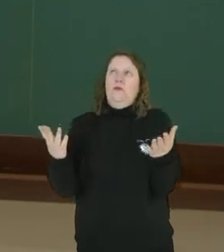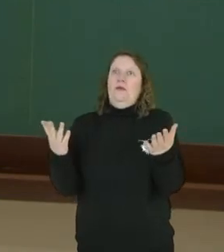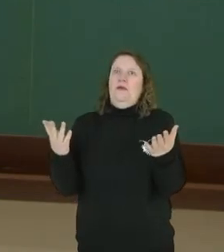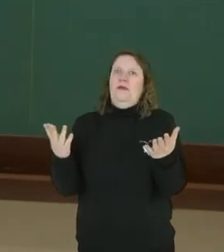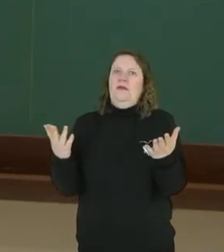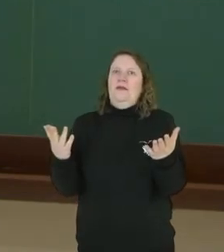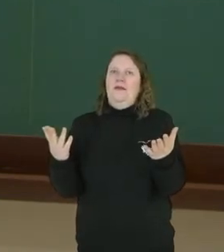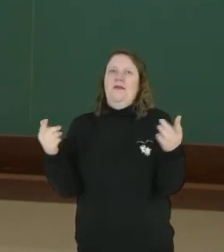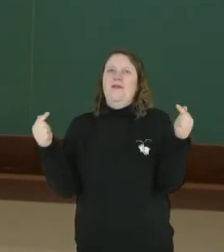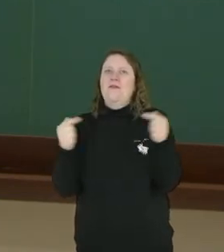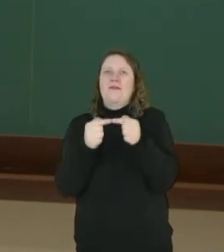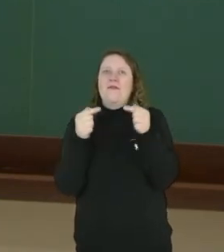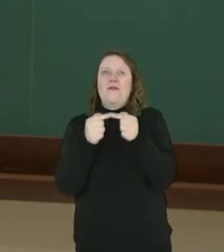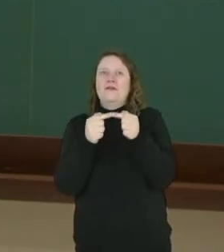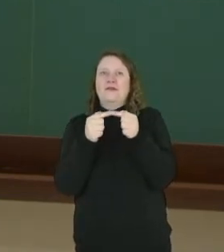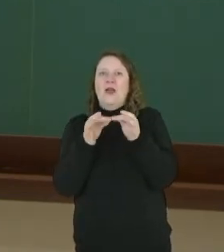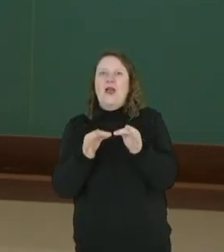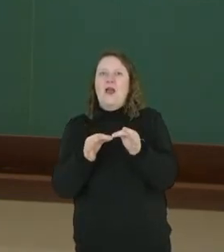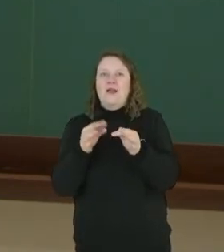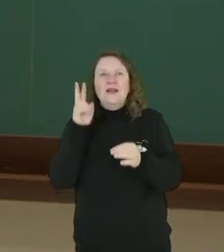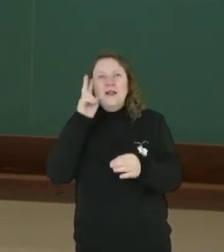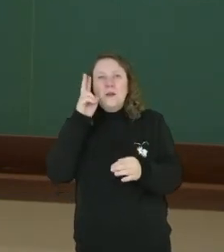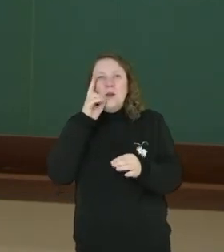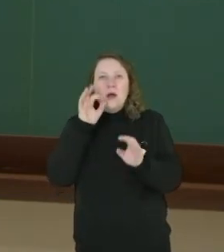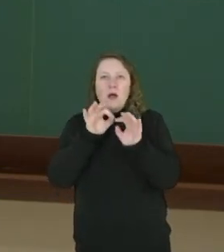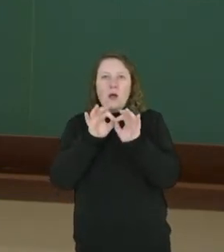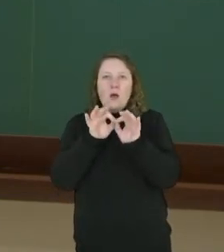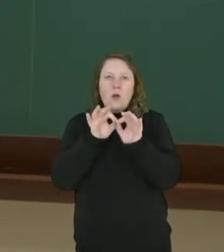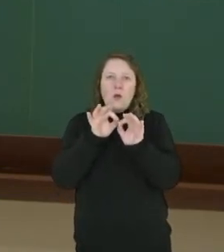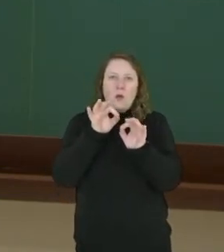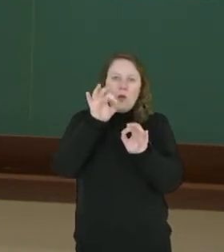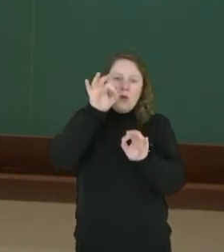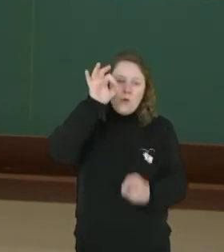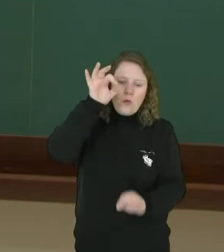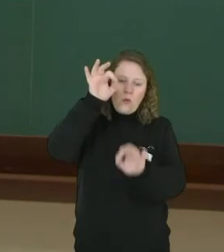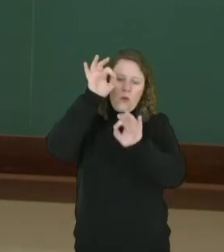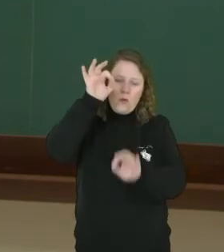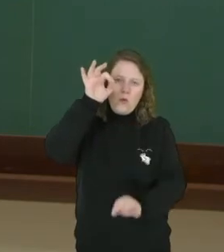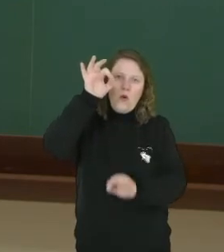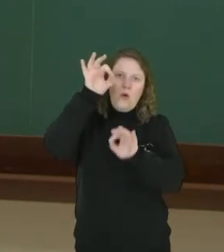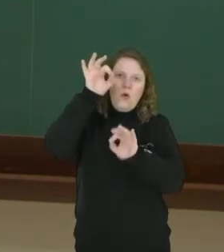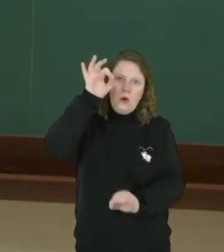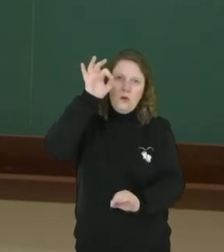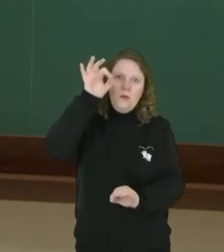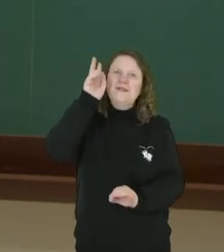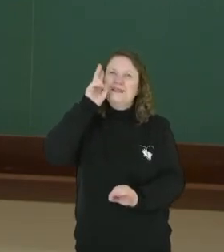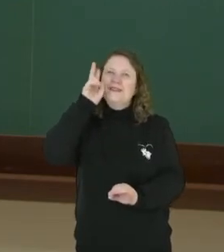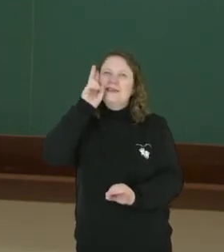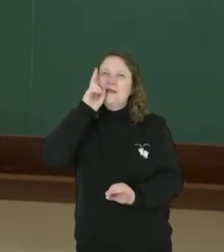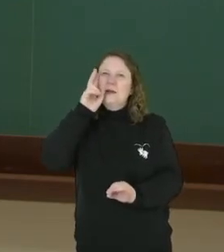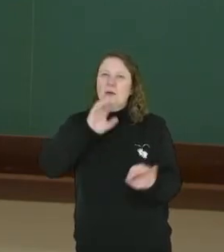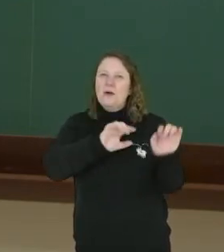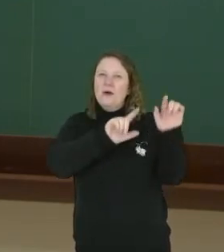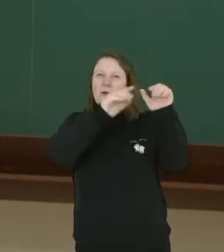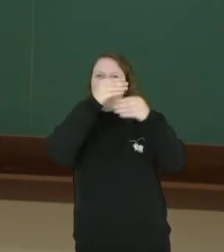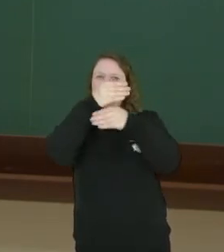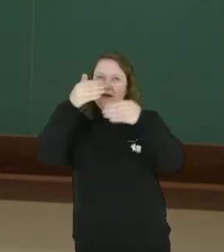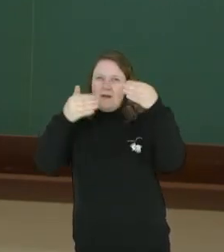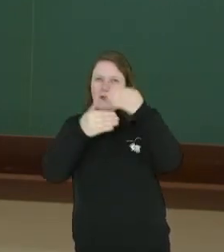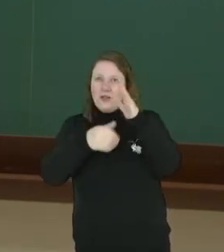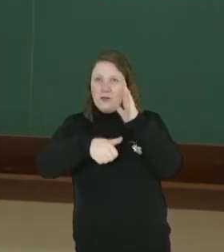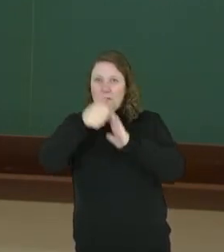Jump. Por quê? Na hora, né, lembrando lá a questão inicial, lembrando que a energia gravitacional está